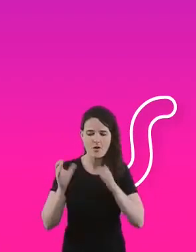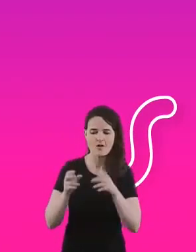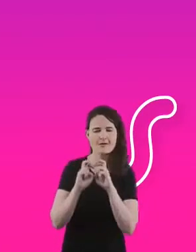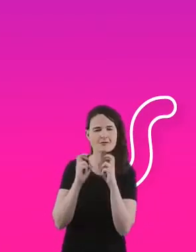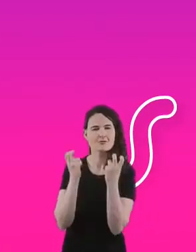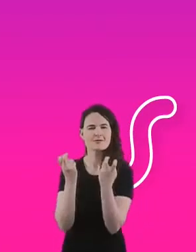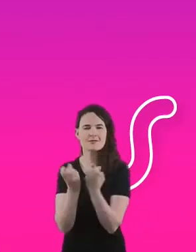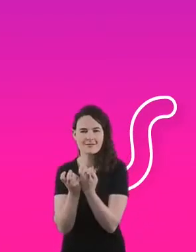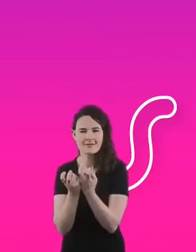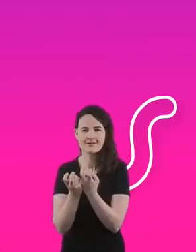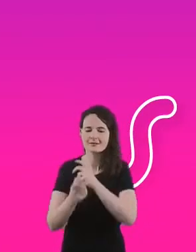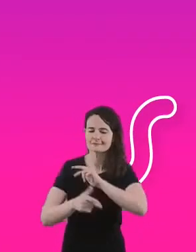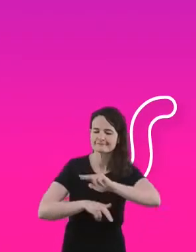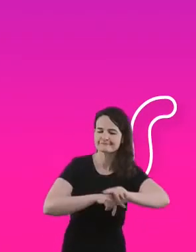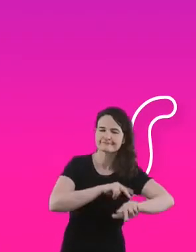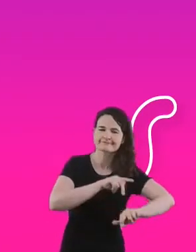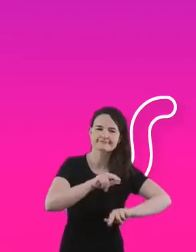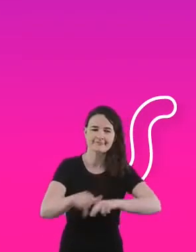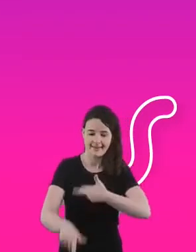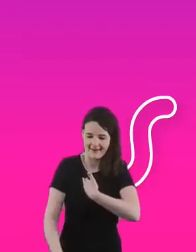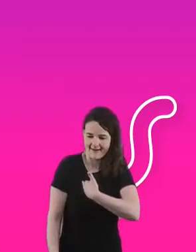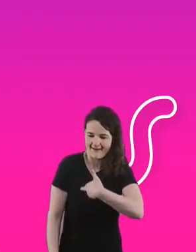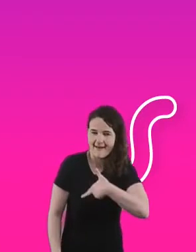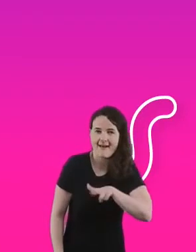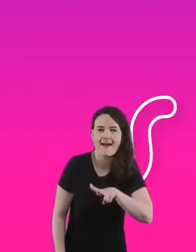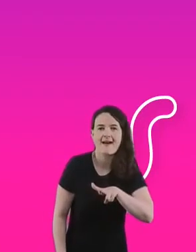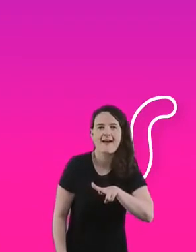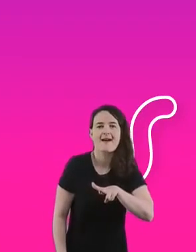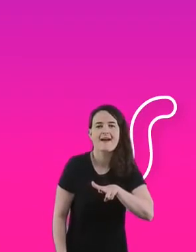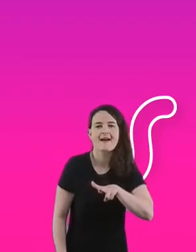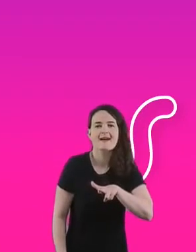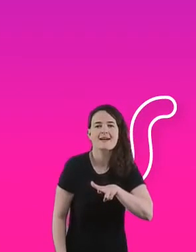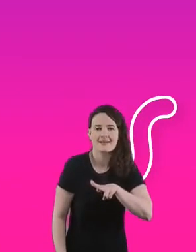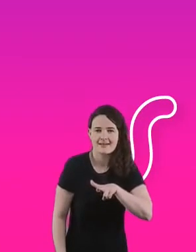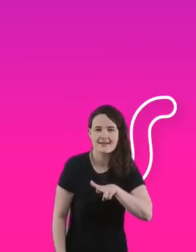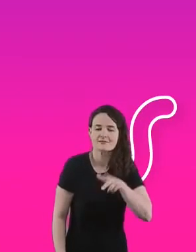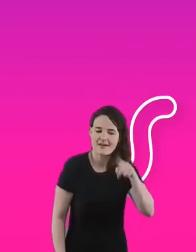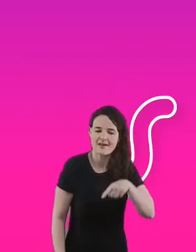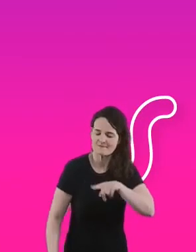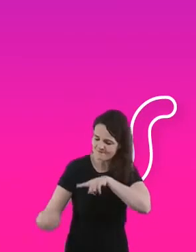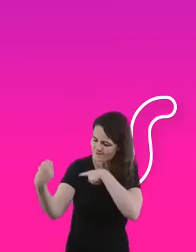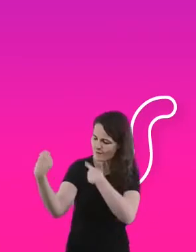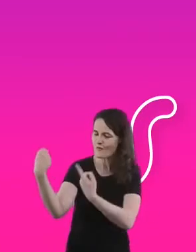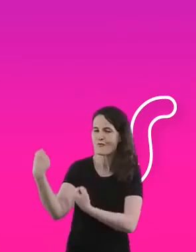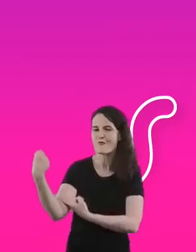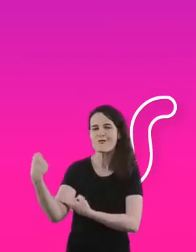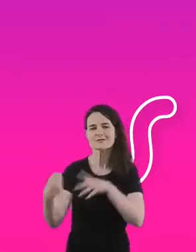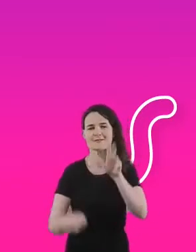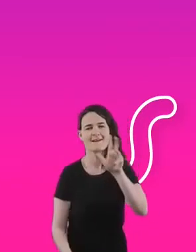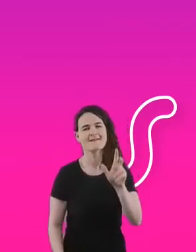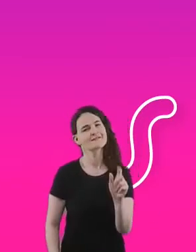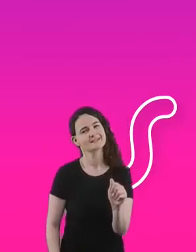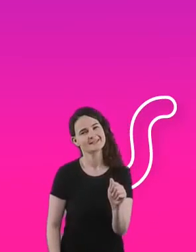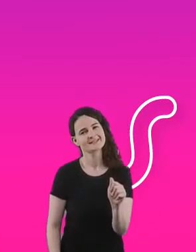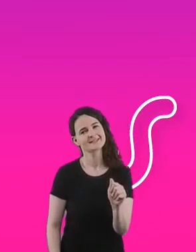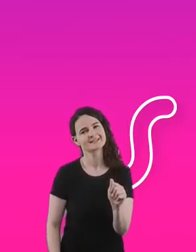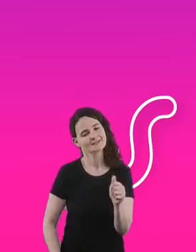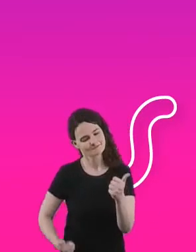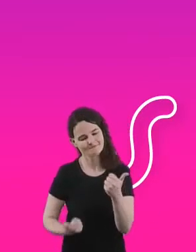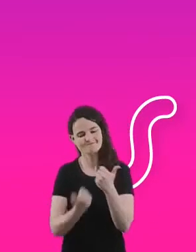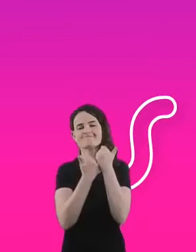como é a nossa raiz cultural africana, que nos põe aqui como um manifesto vivo,